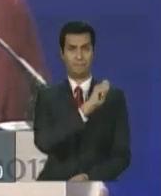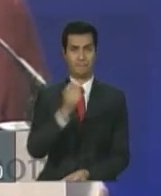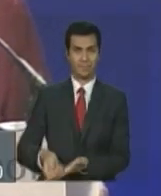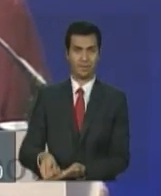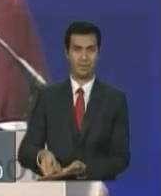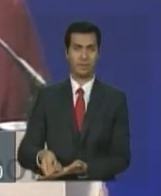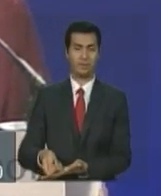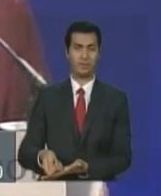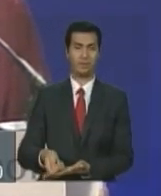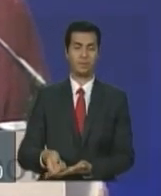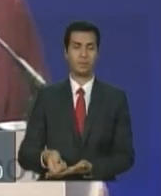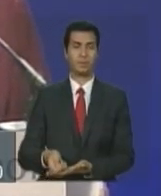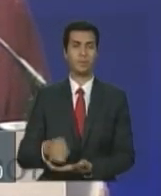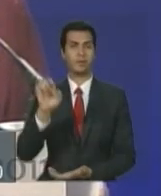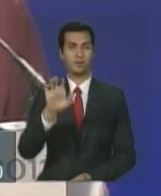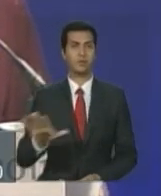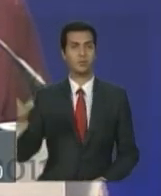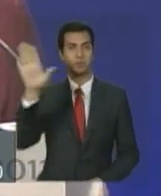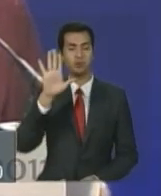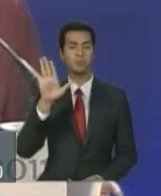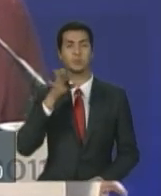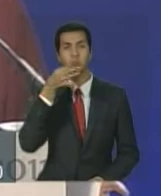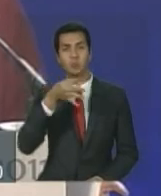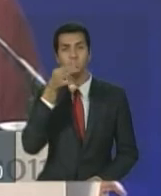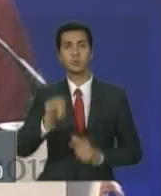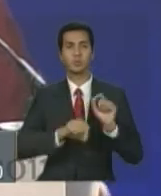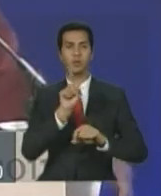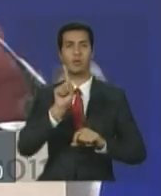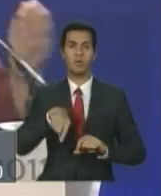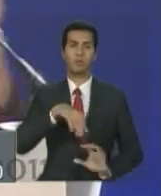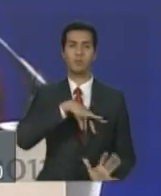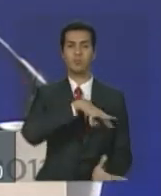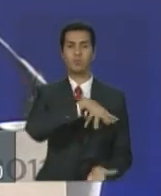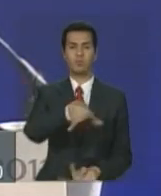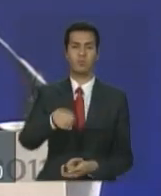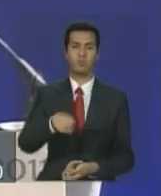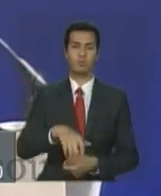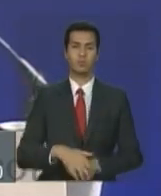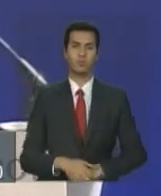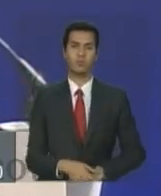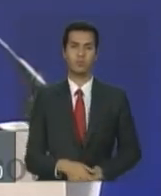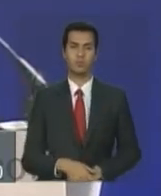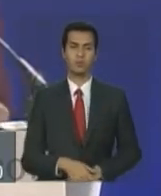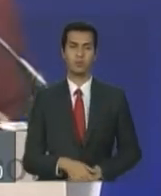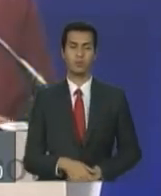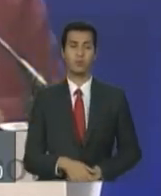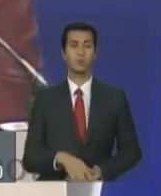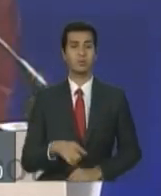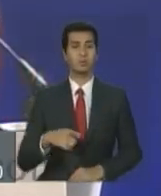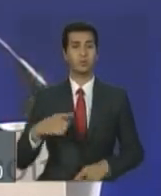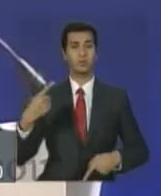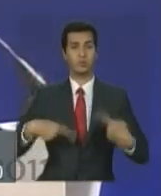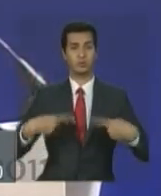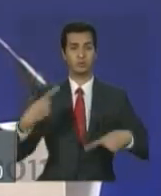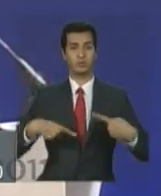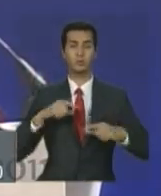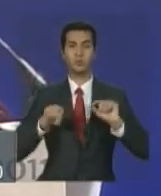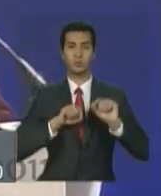propostas pelos europeus é uma taxação global. A discussão era se algum país, porque tem